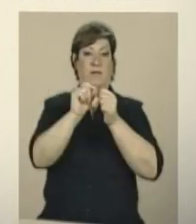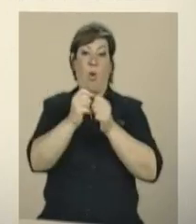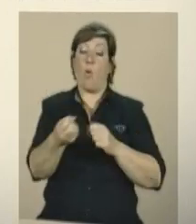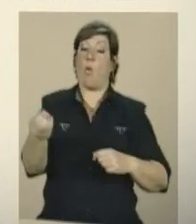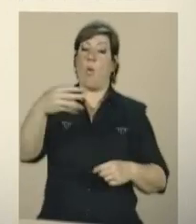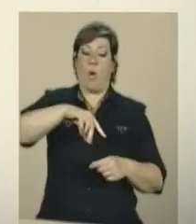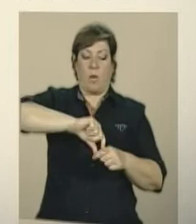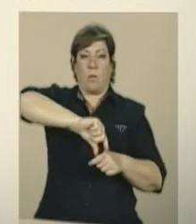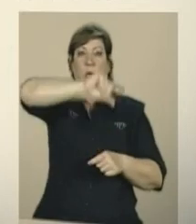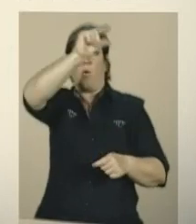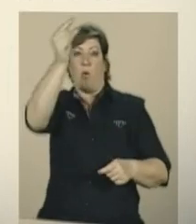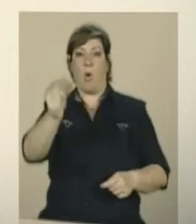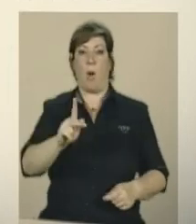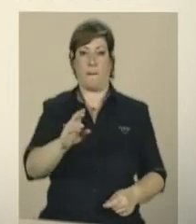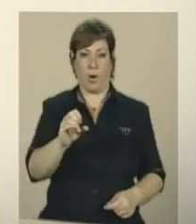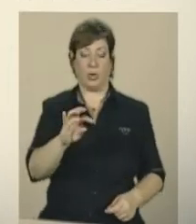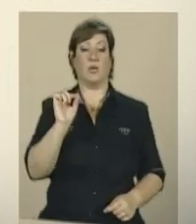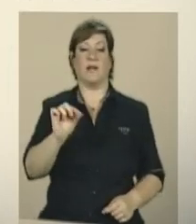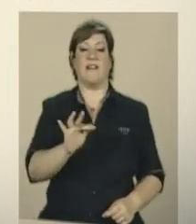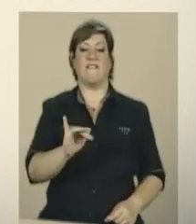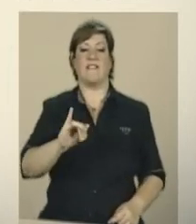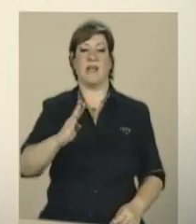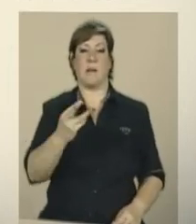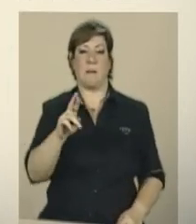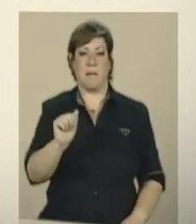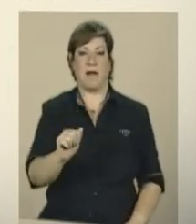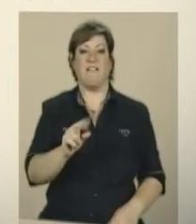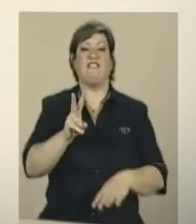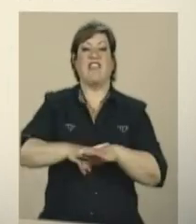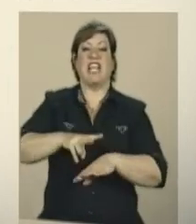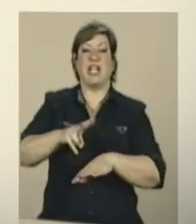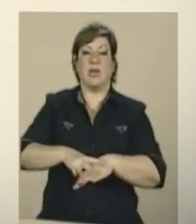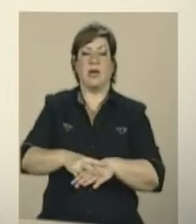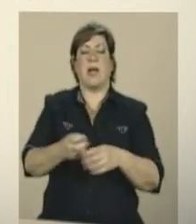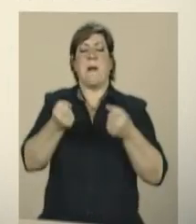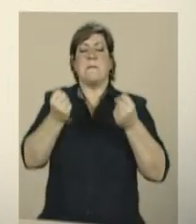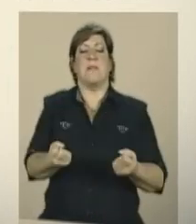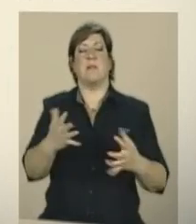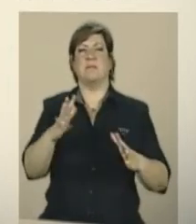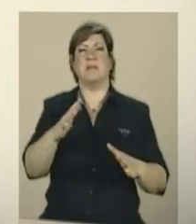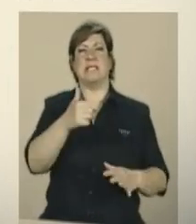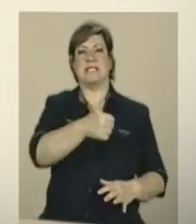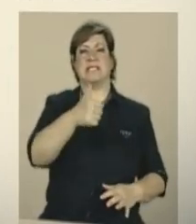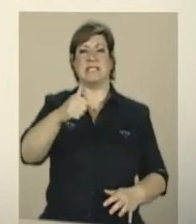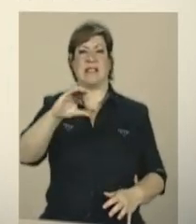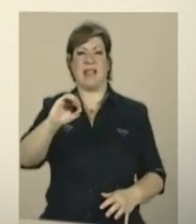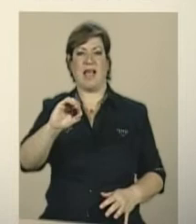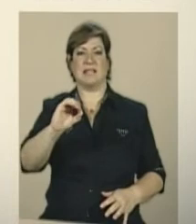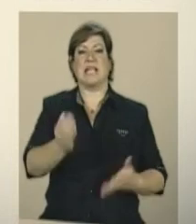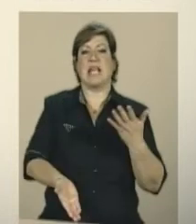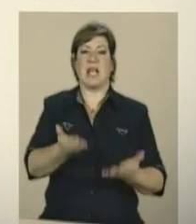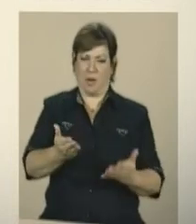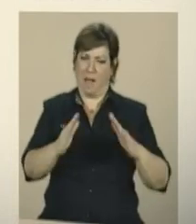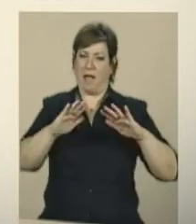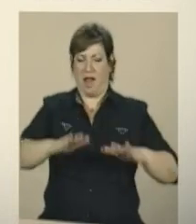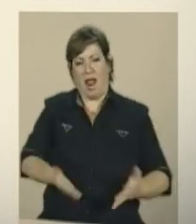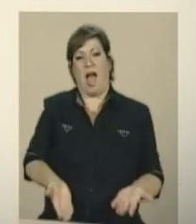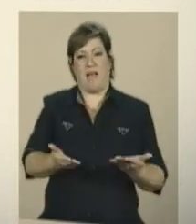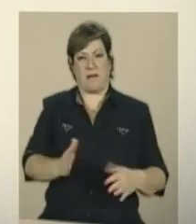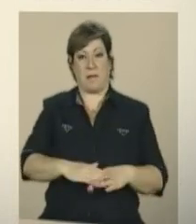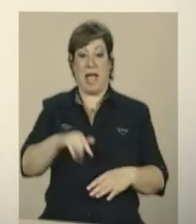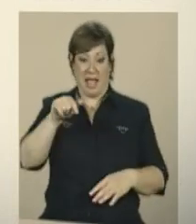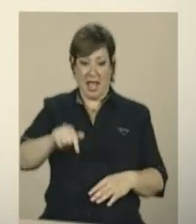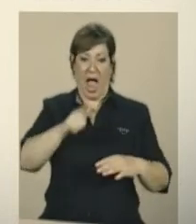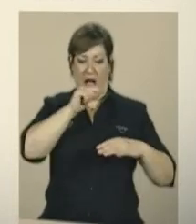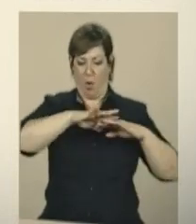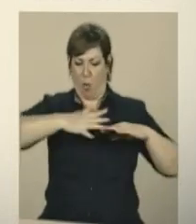poste feito de fibra de vidro que pesa bem menos uns 110 Kg esse poste Luciano boia no